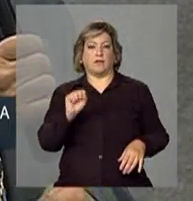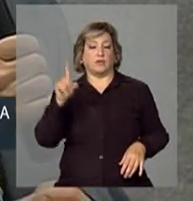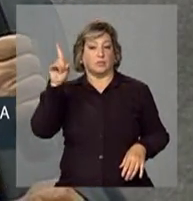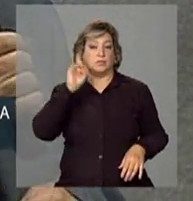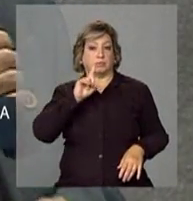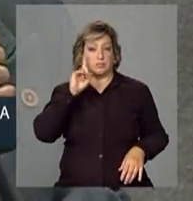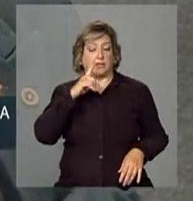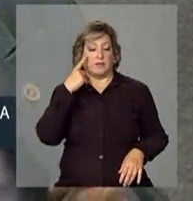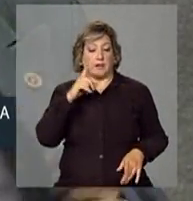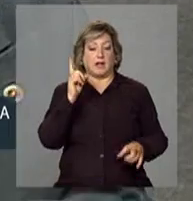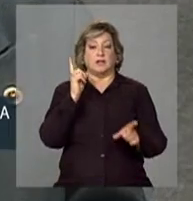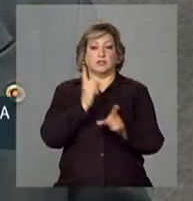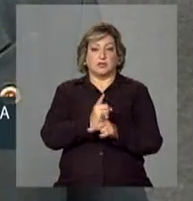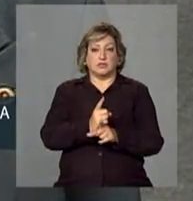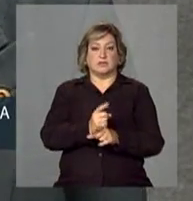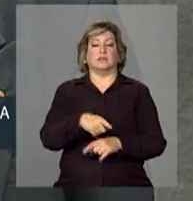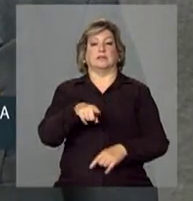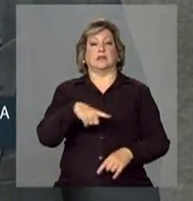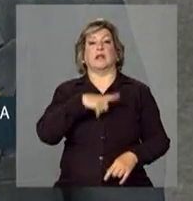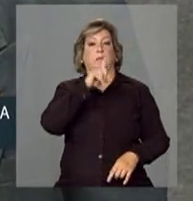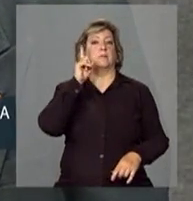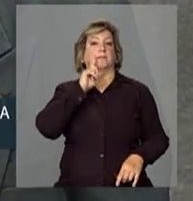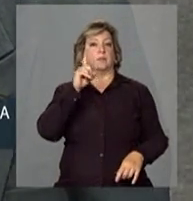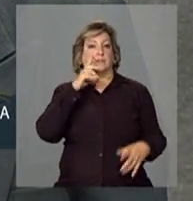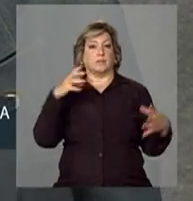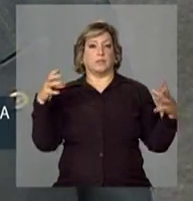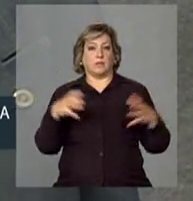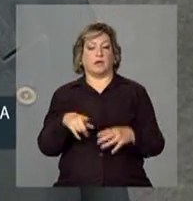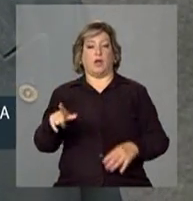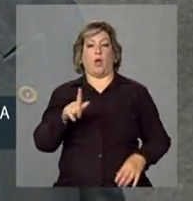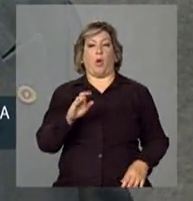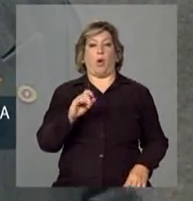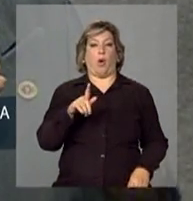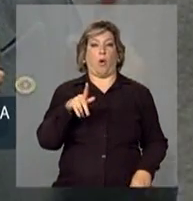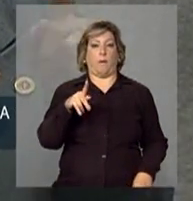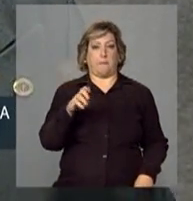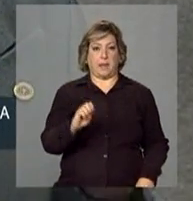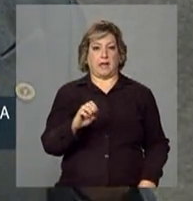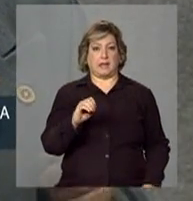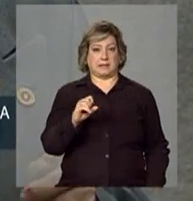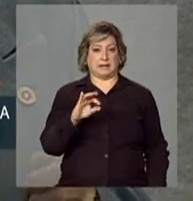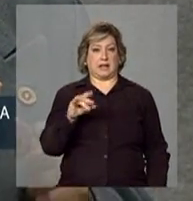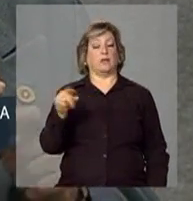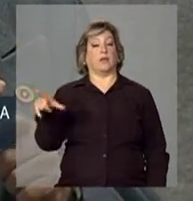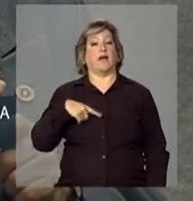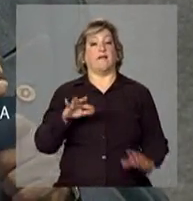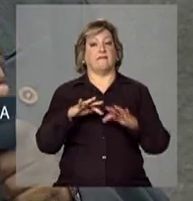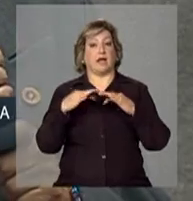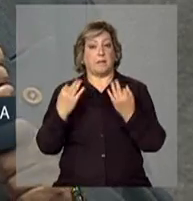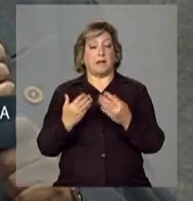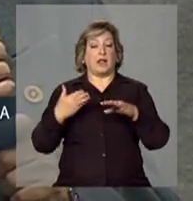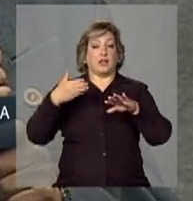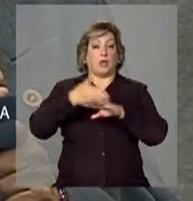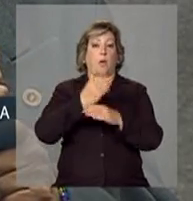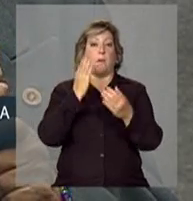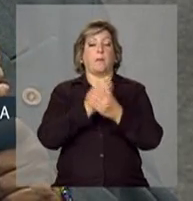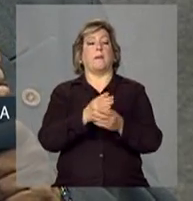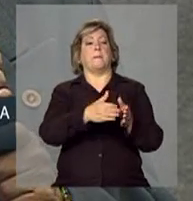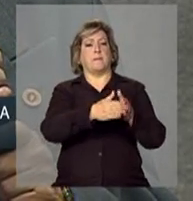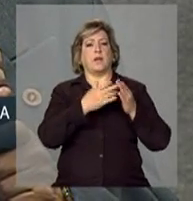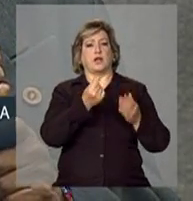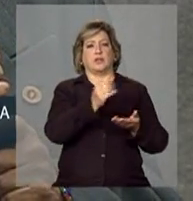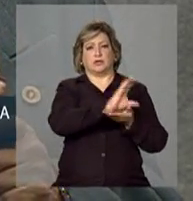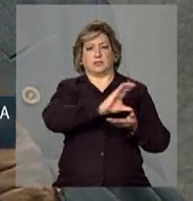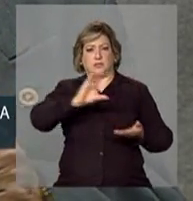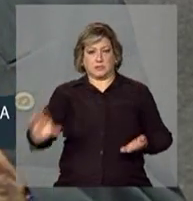ficou provada a participação dos Estados Unidos no golpe de Estado, a família entrou com um processo pedindo